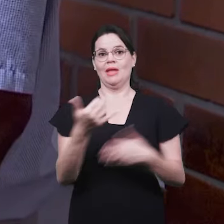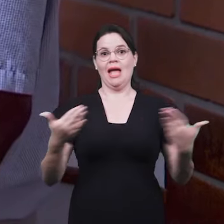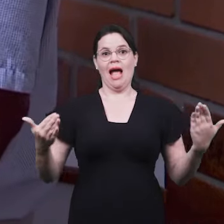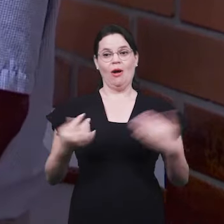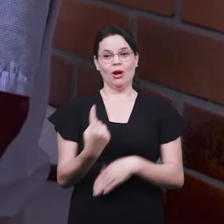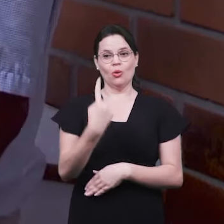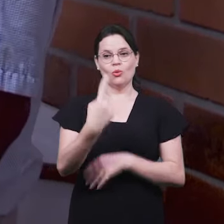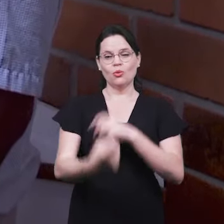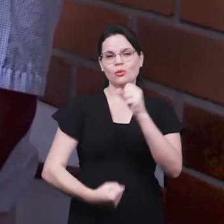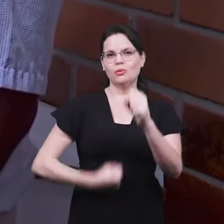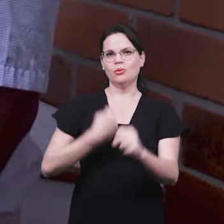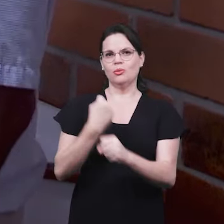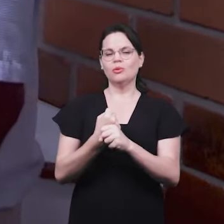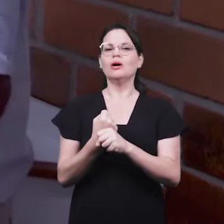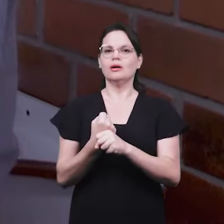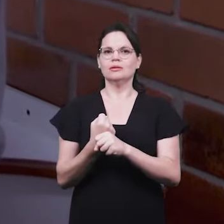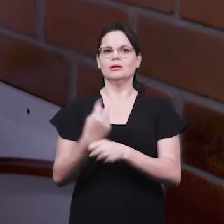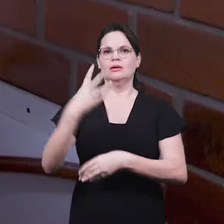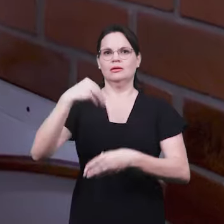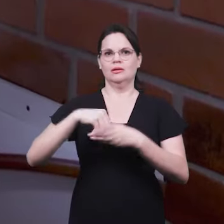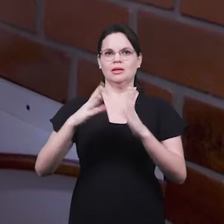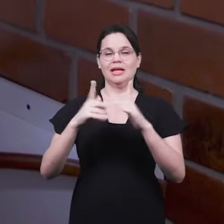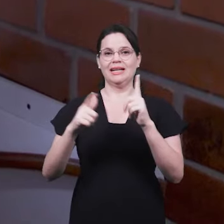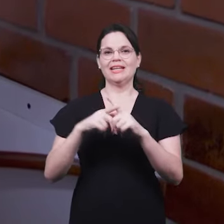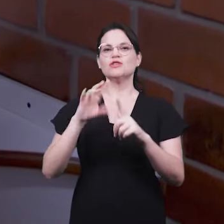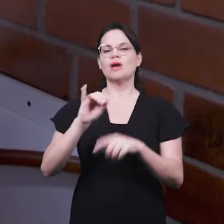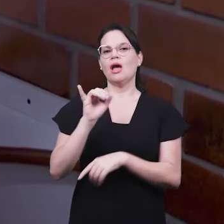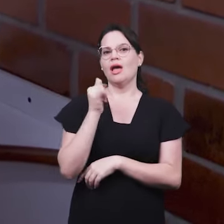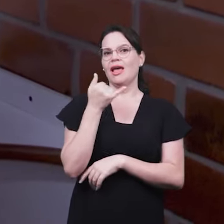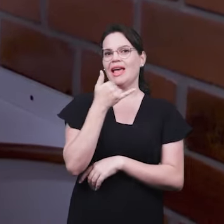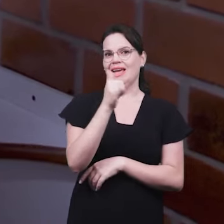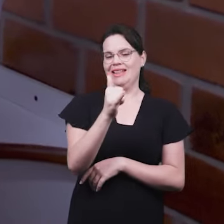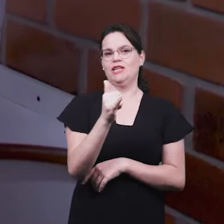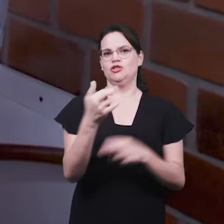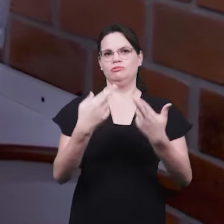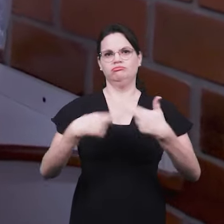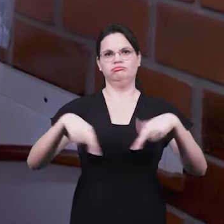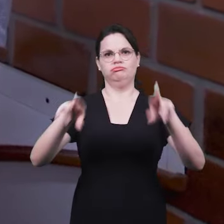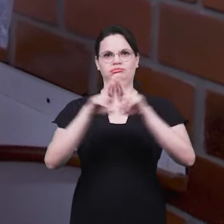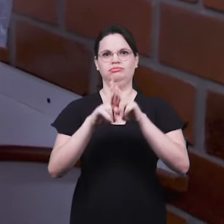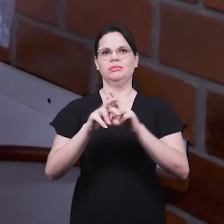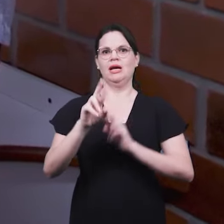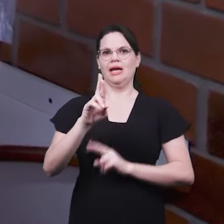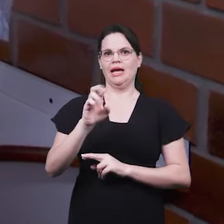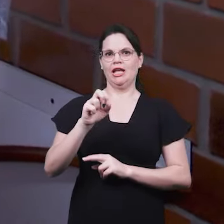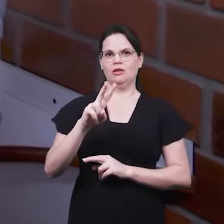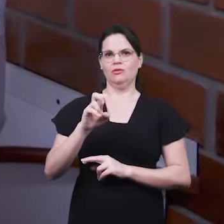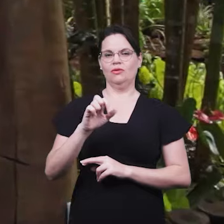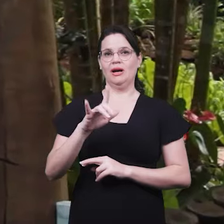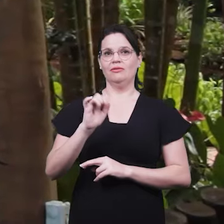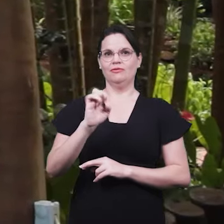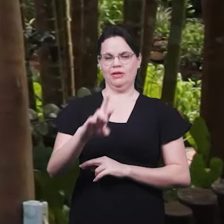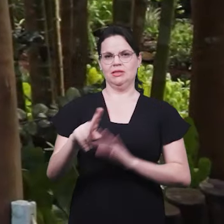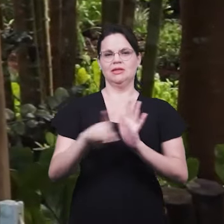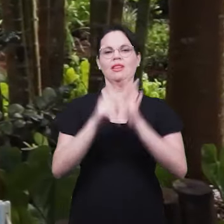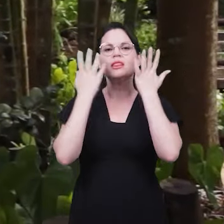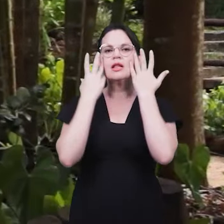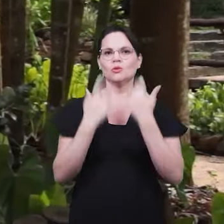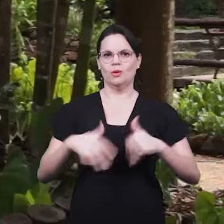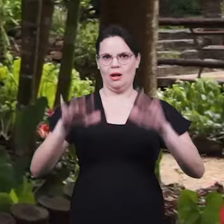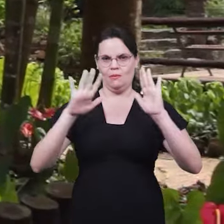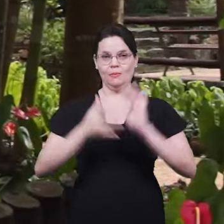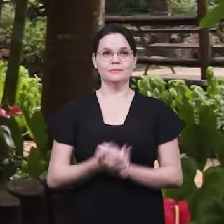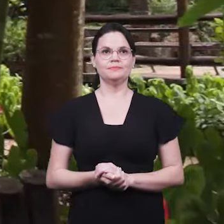atuando com a igreja na parte de energias renováveis, trabalhando as matrizes aí de energias renováveis. Antes de